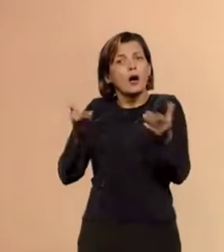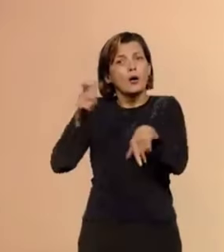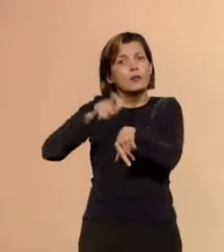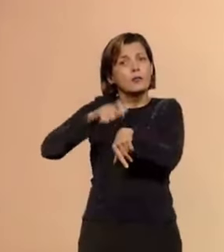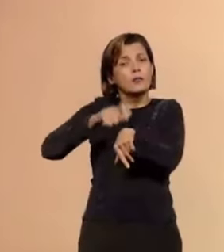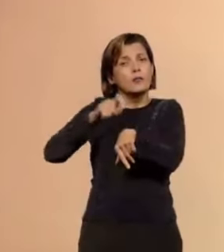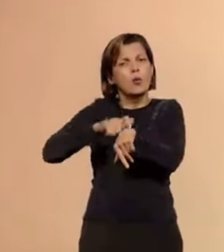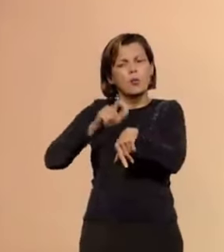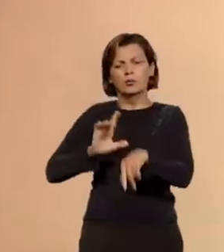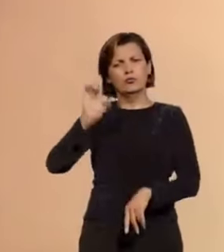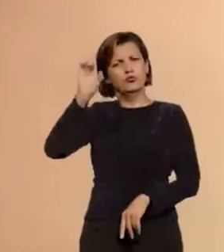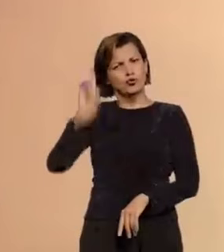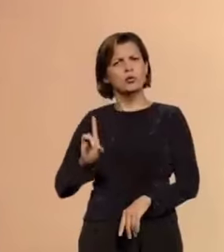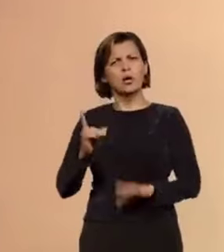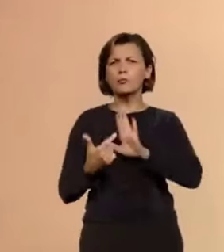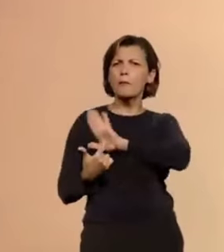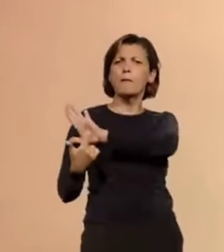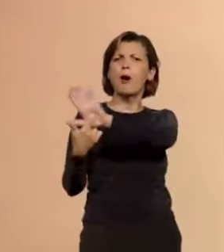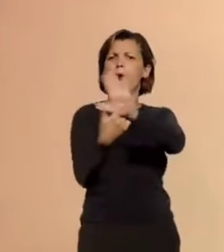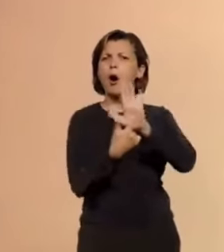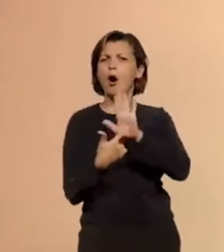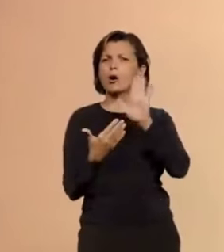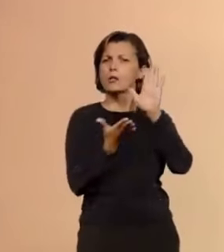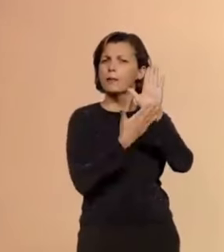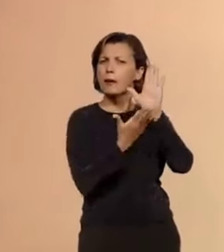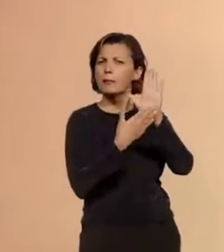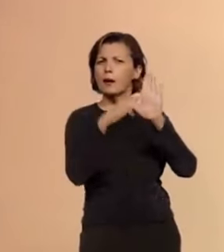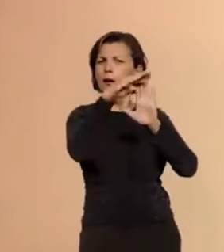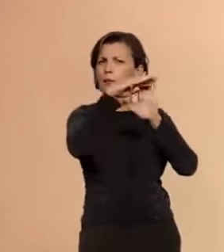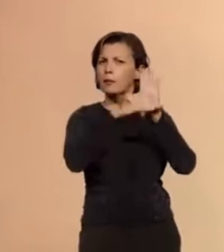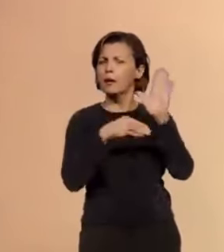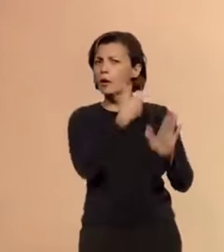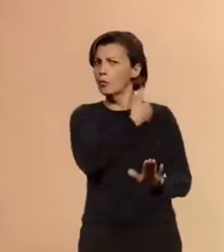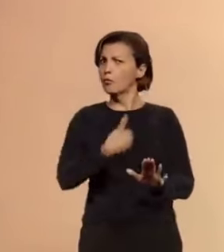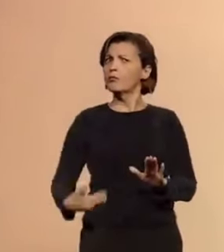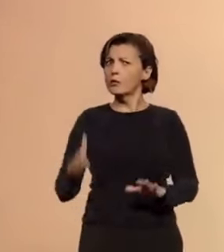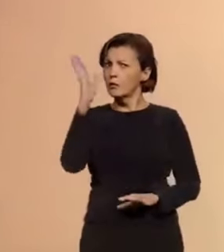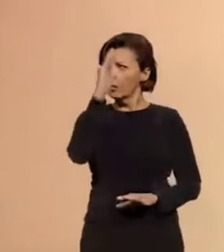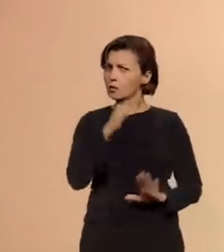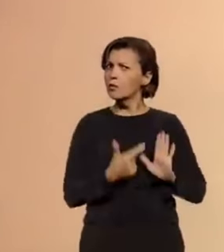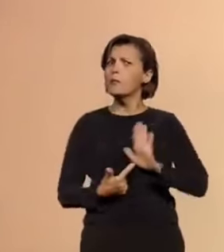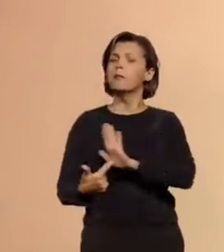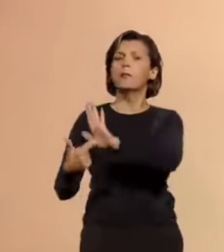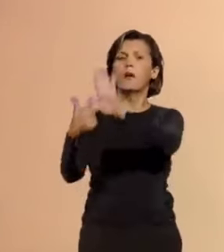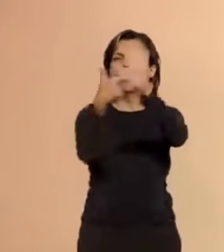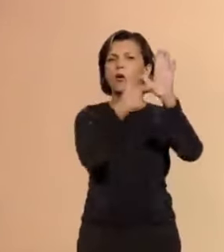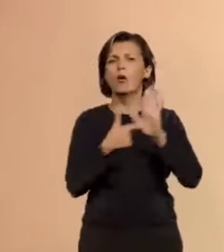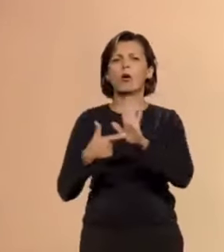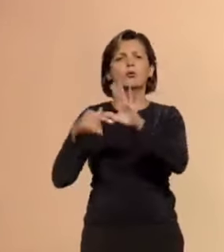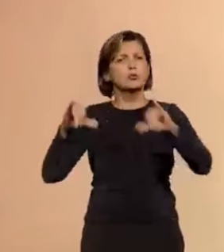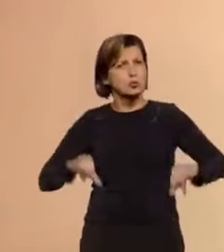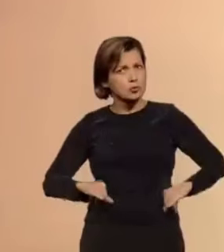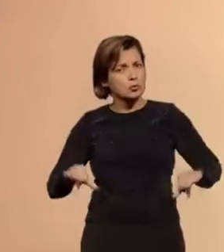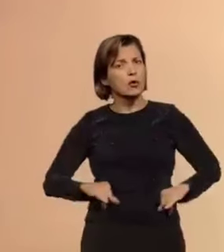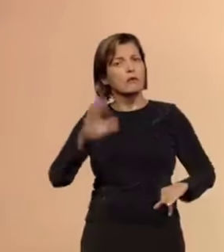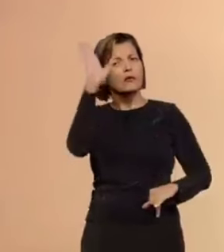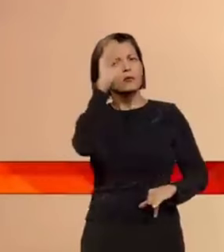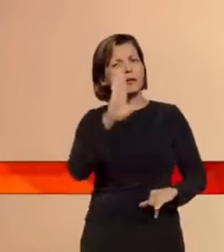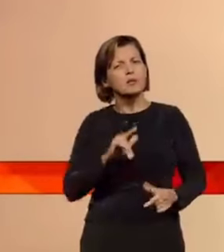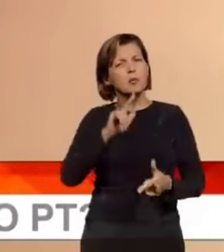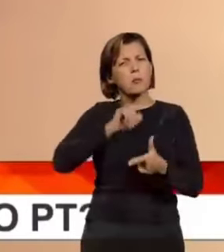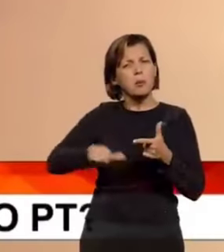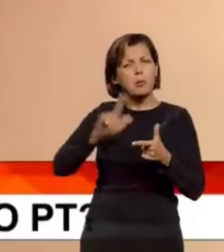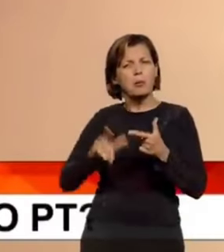dele ele tem nesse momento agora todo direito de apresentar o seu programa de governo para esse país um países hoje que tá sofrendo